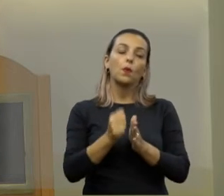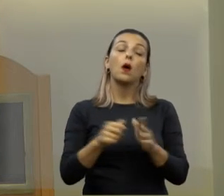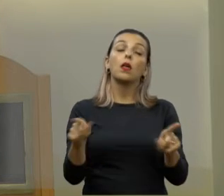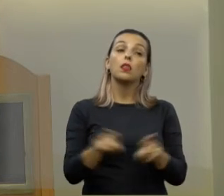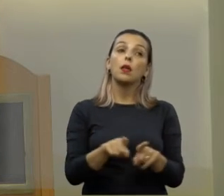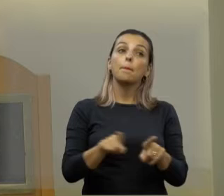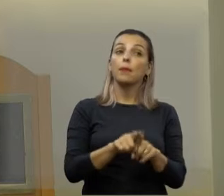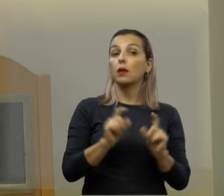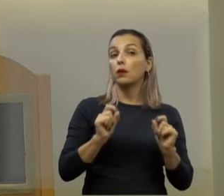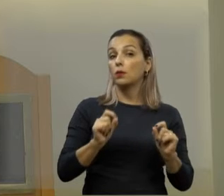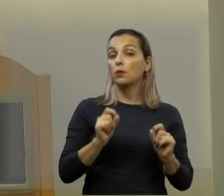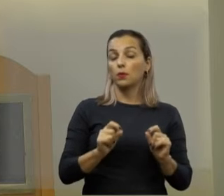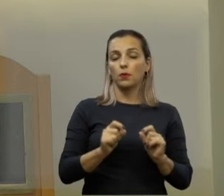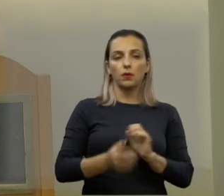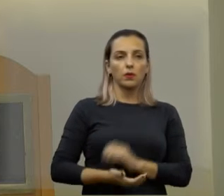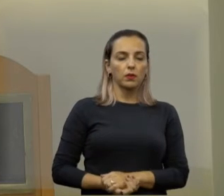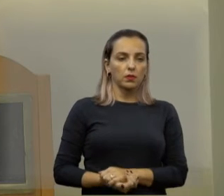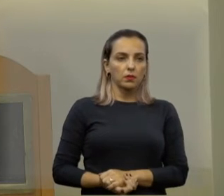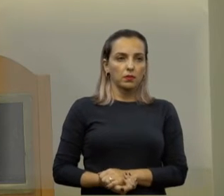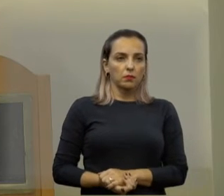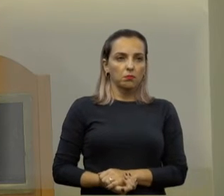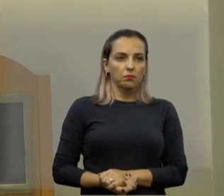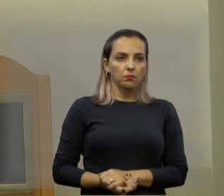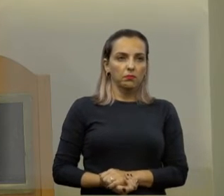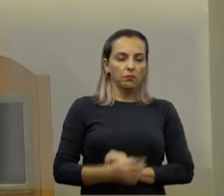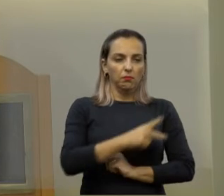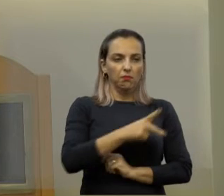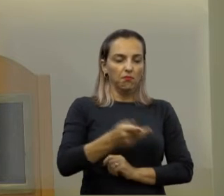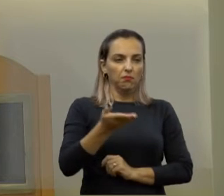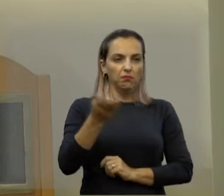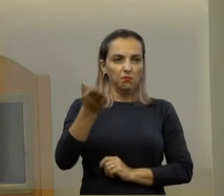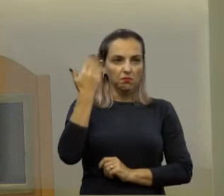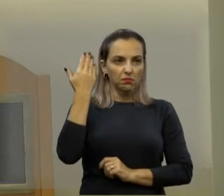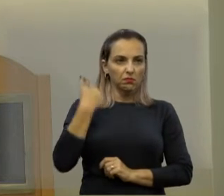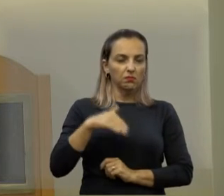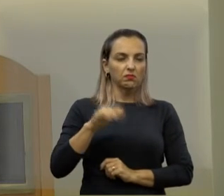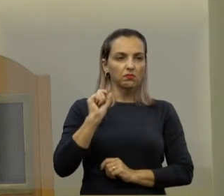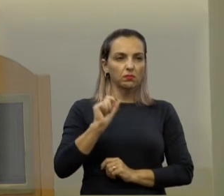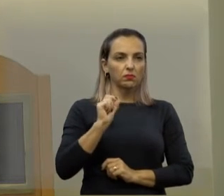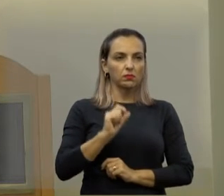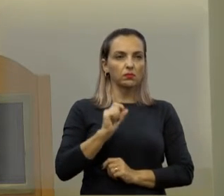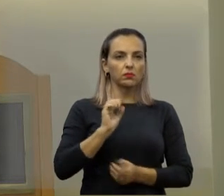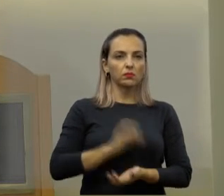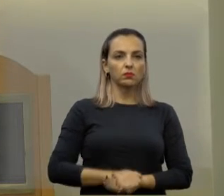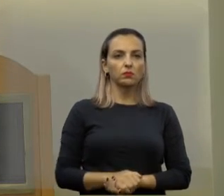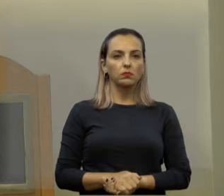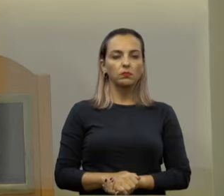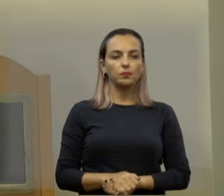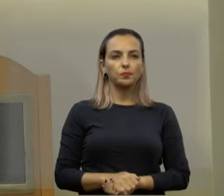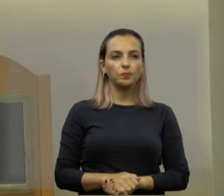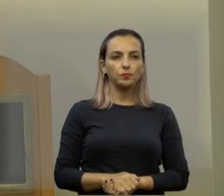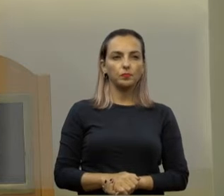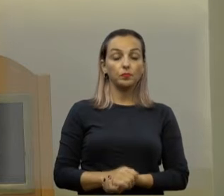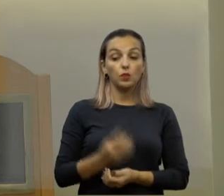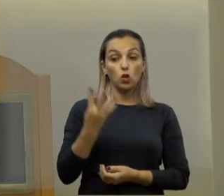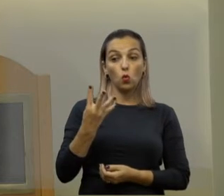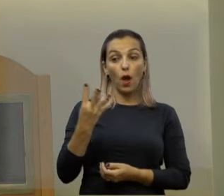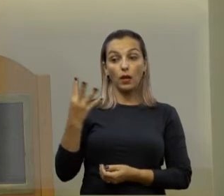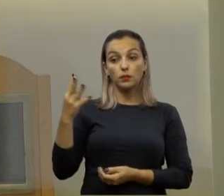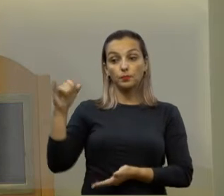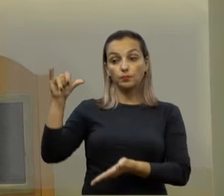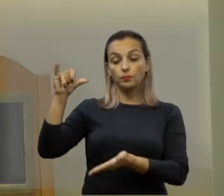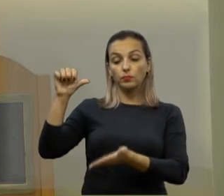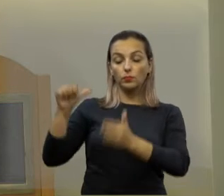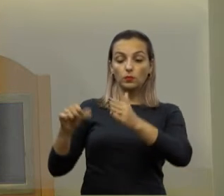disse aqui o presidente disse na outra uma passada na outra sessão as quatro entidades que